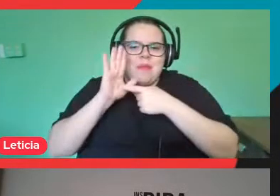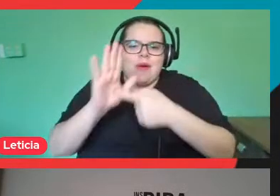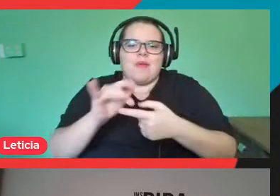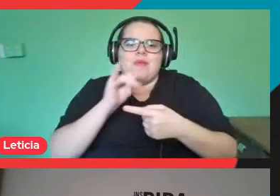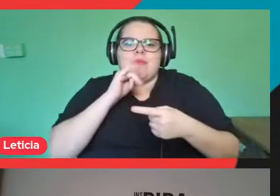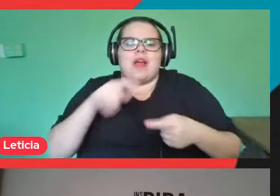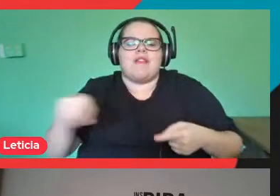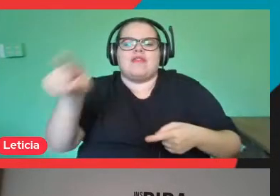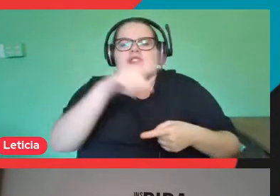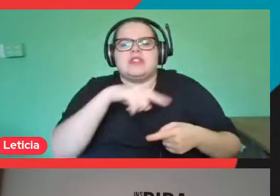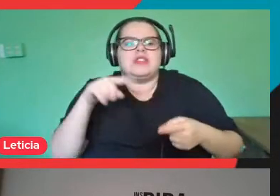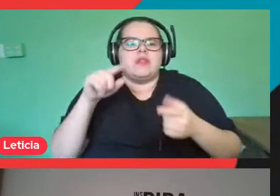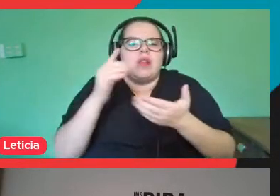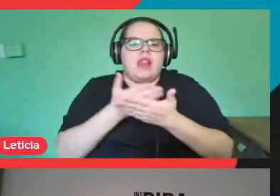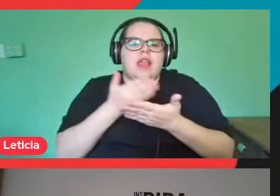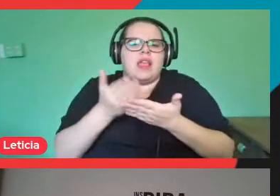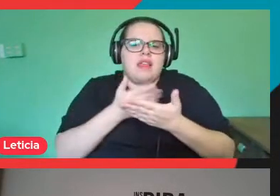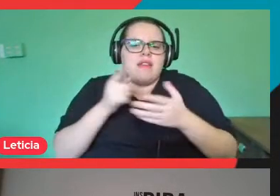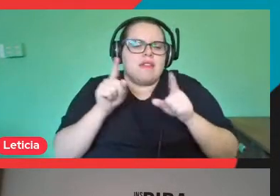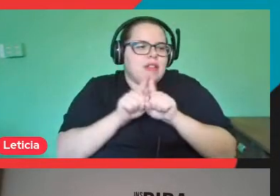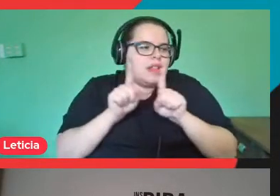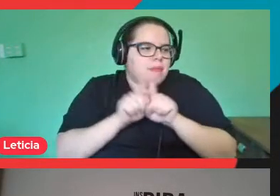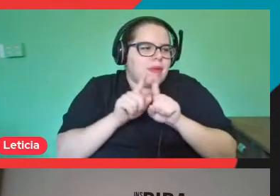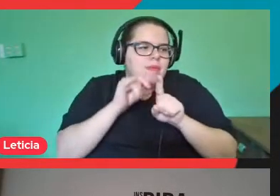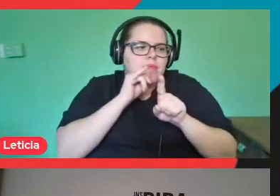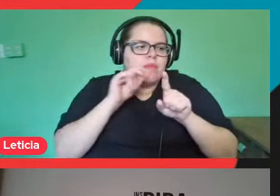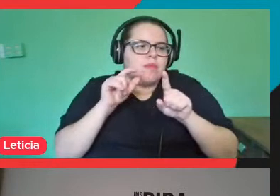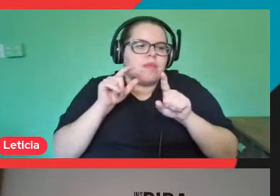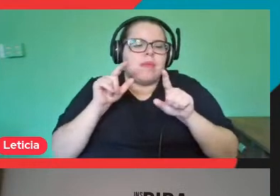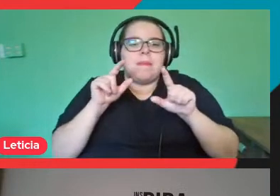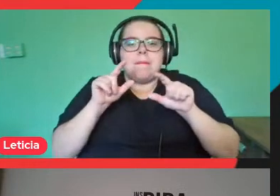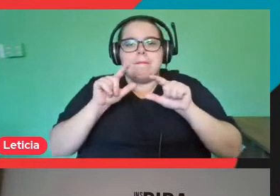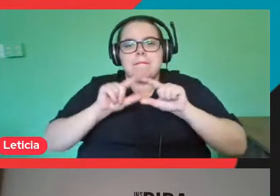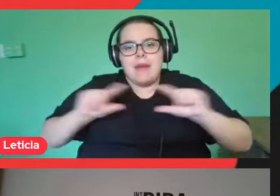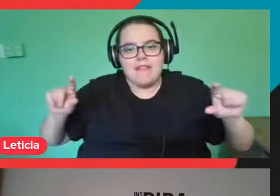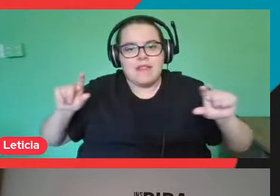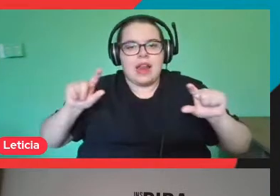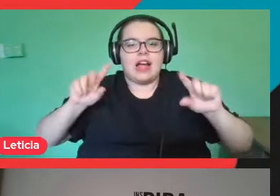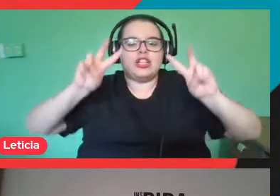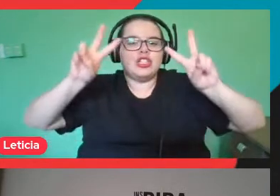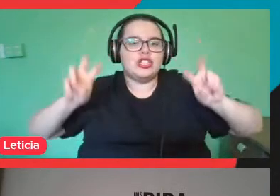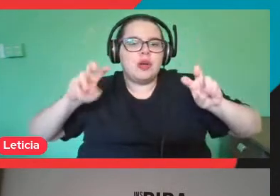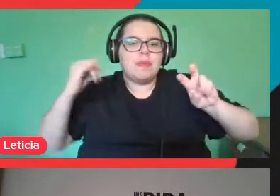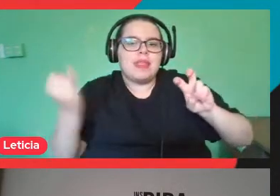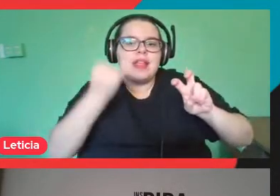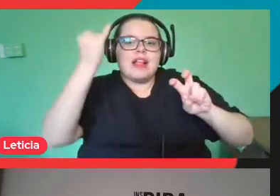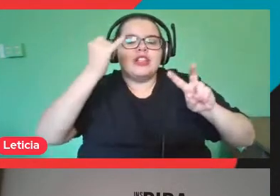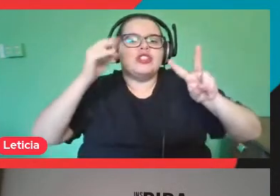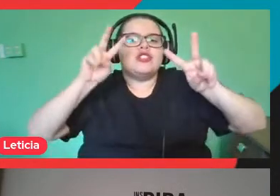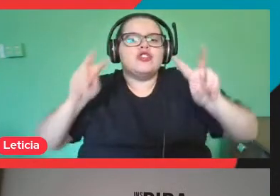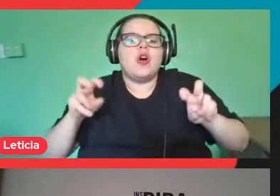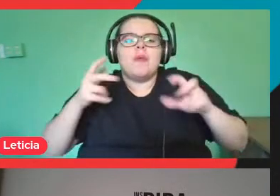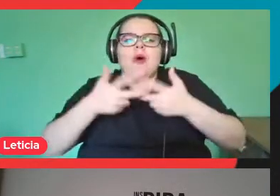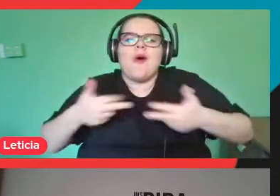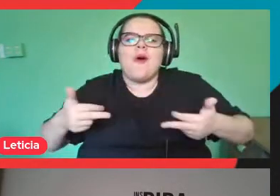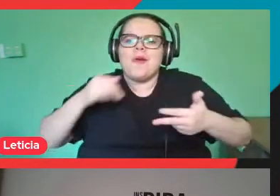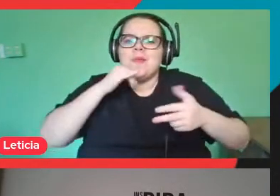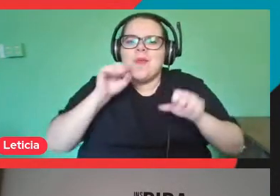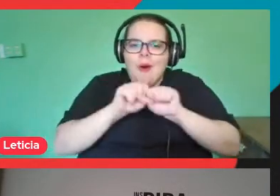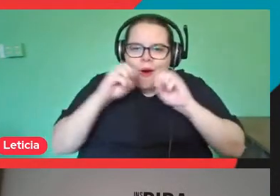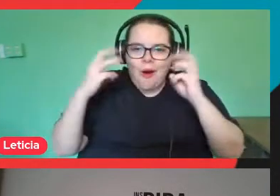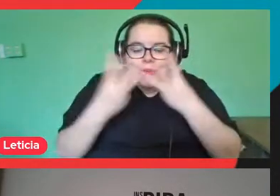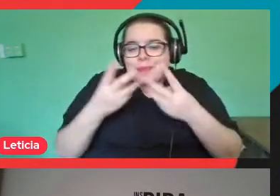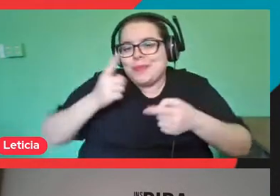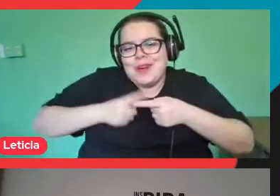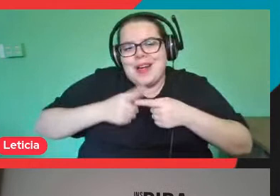para vocês um livro e uma frase em relação a esse livro, né, que é muito em relação a essa coisa do workshop, né, porque